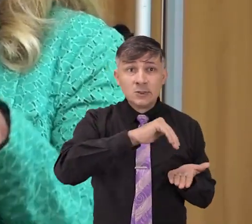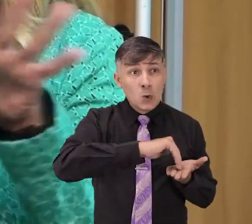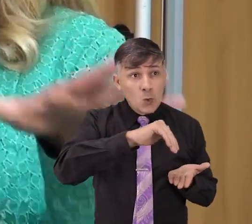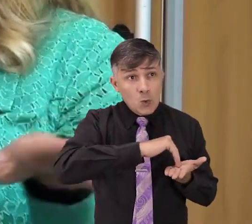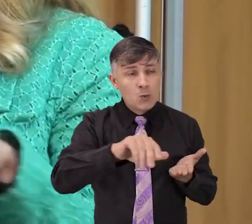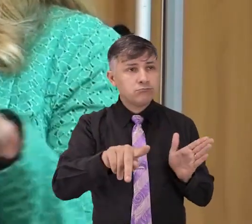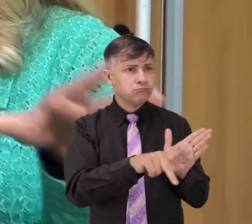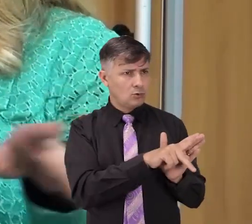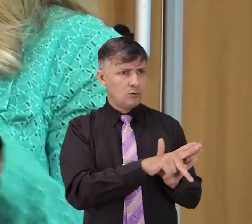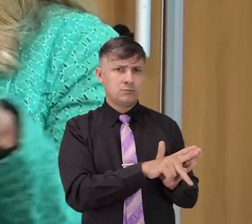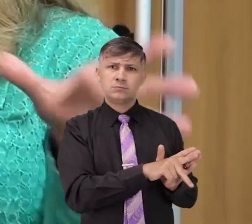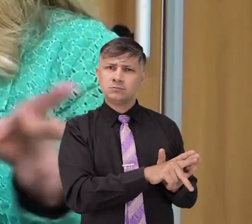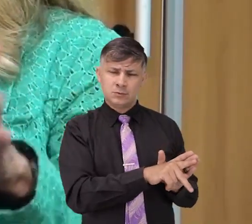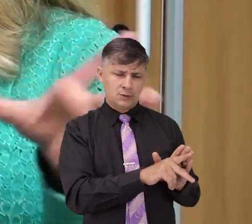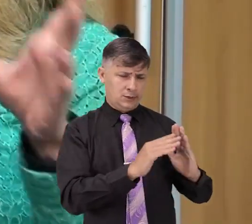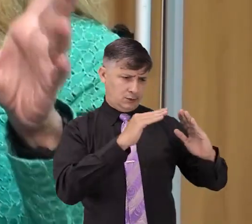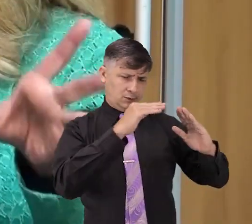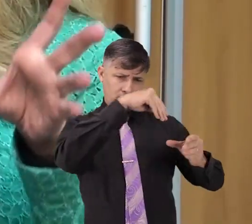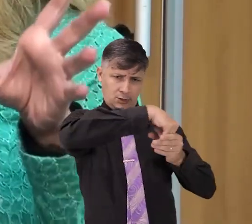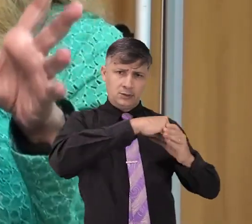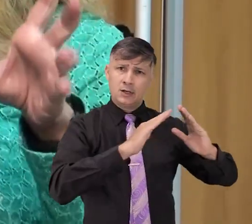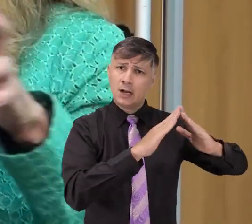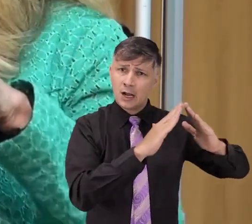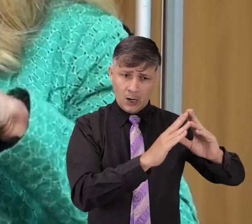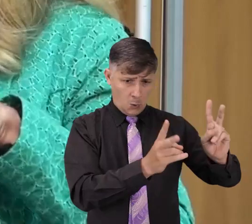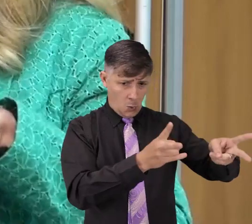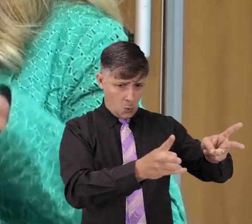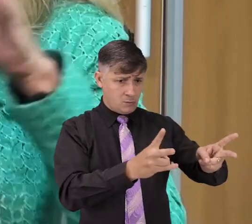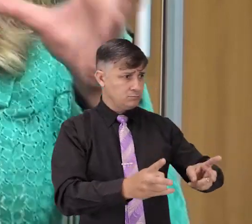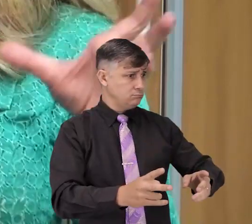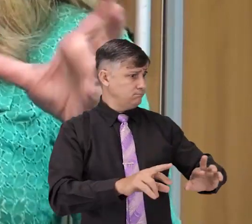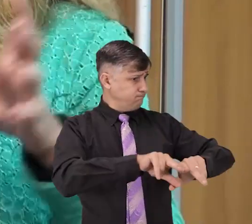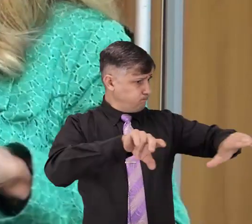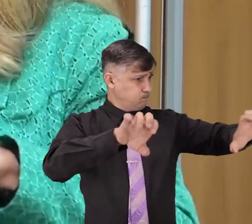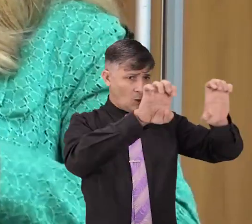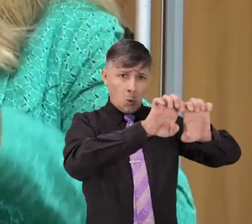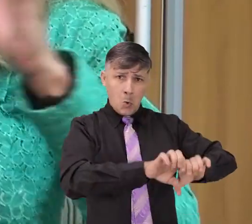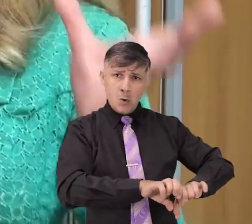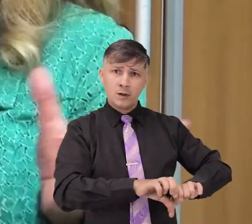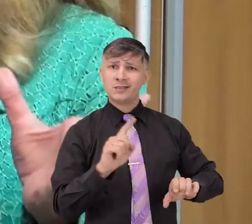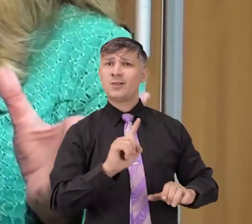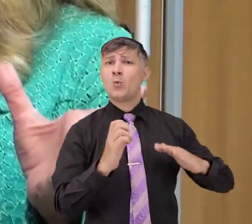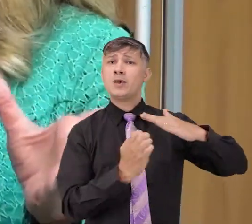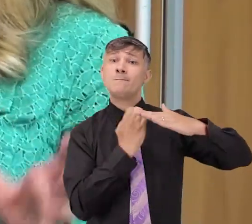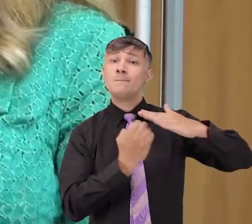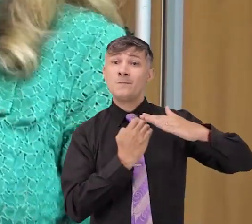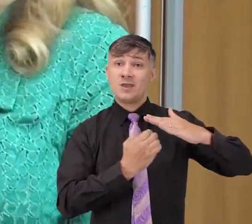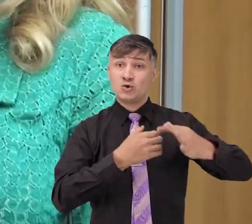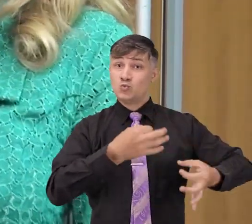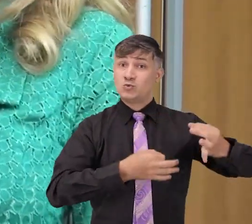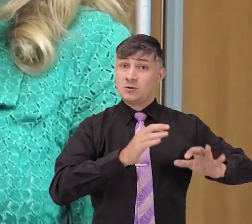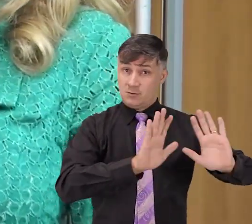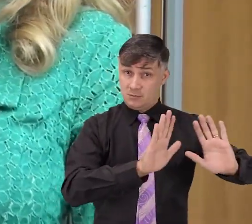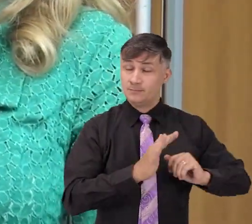que são escritórios quase caseiros, né? Então, manter aquela superestrutura, não são empresas jurídicas, né?